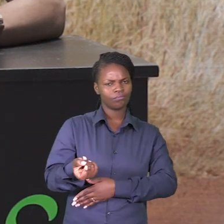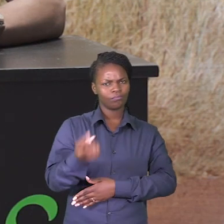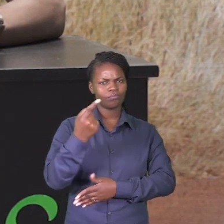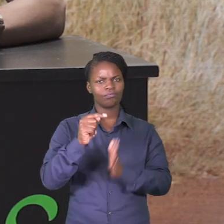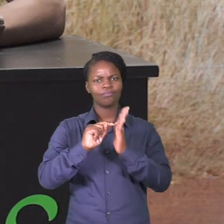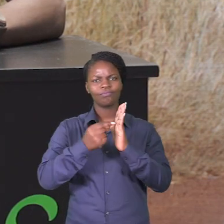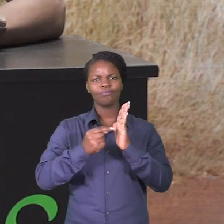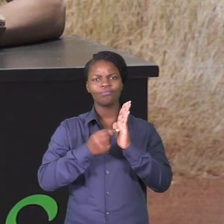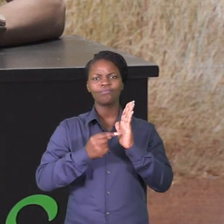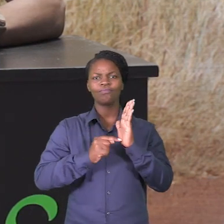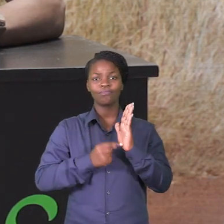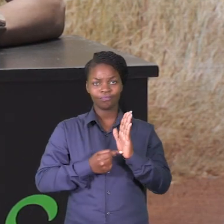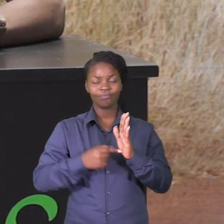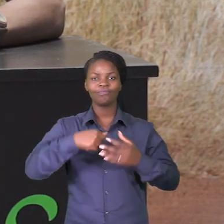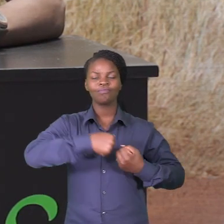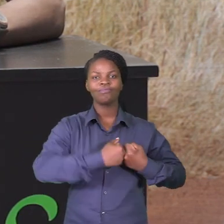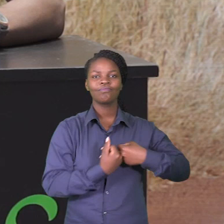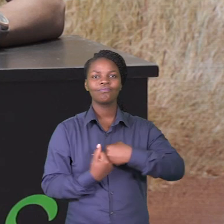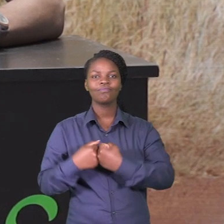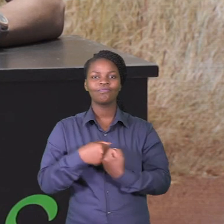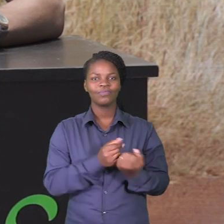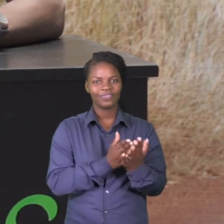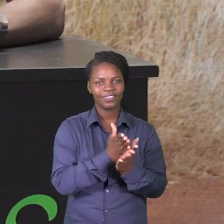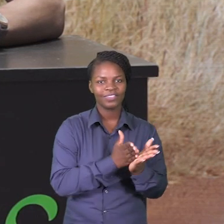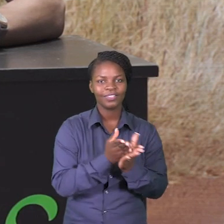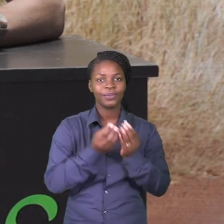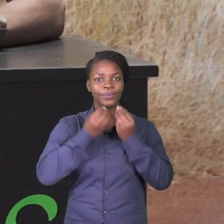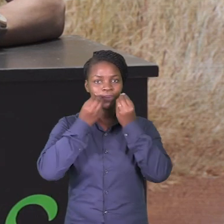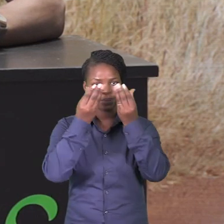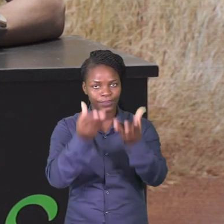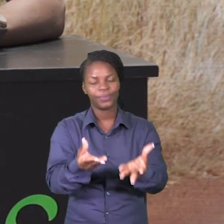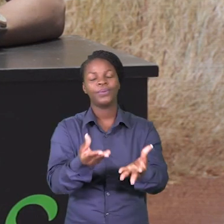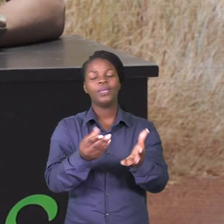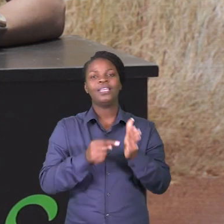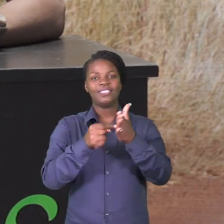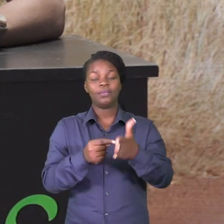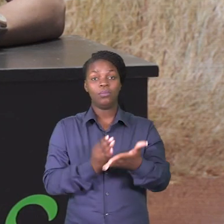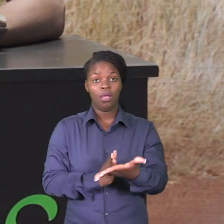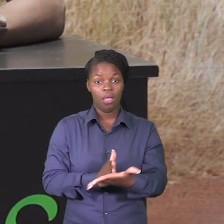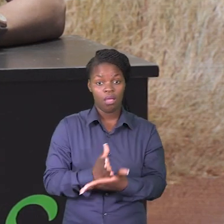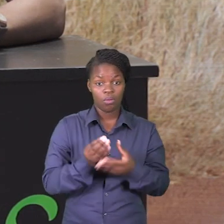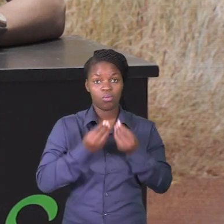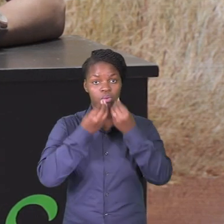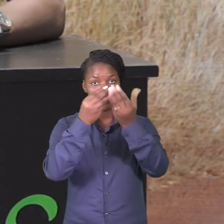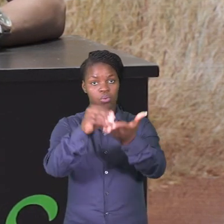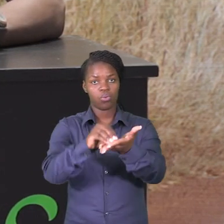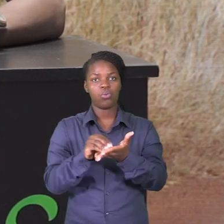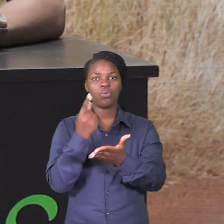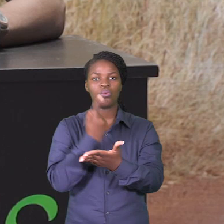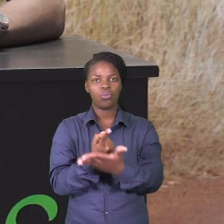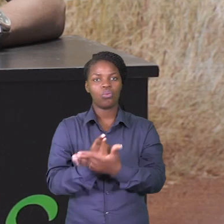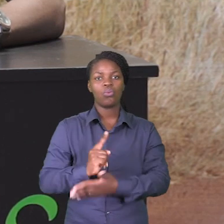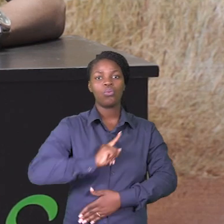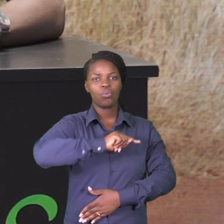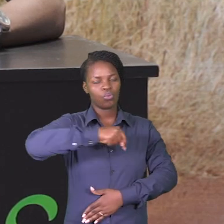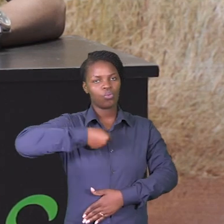ficar alguns pontos relacionados aos Desafios que o mecanismo tem um deles é o acesso à informação que cada um de nós precisa ah